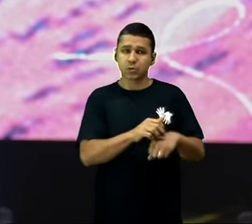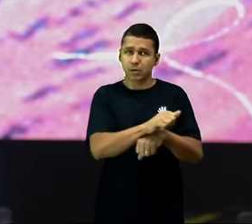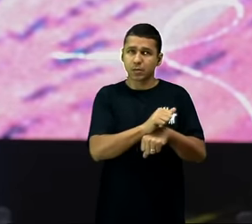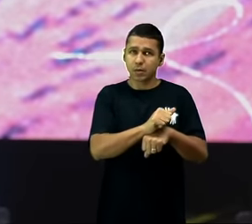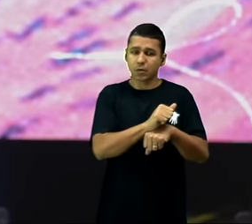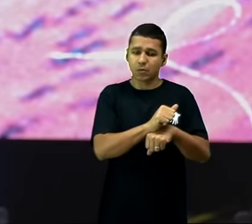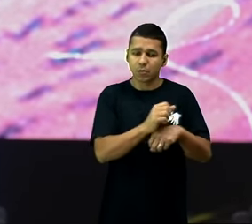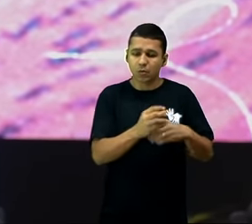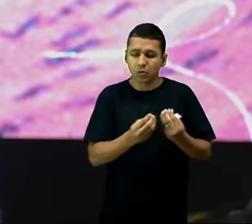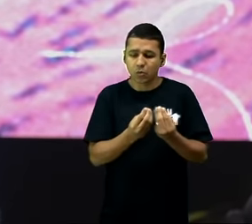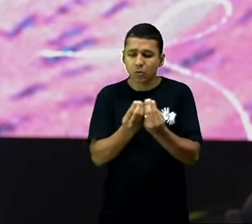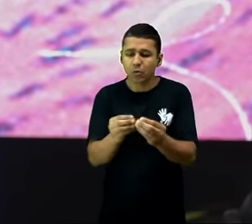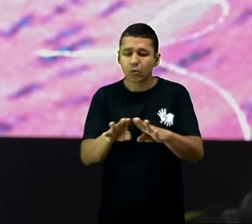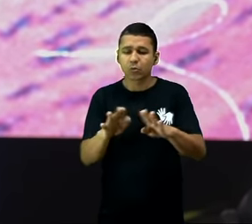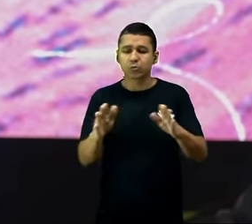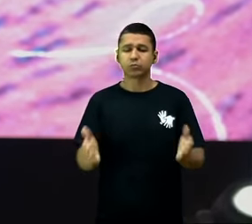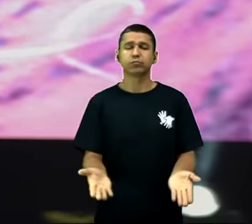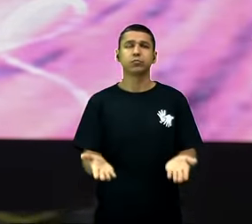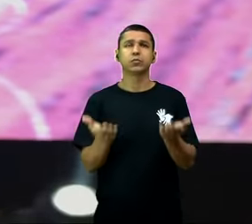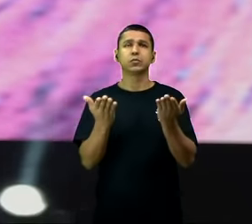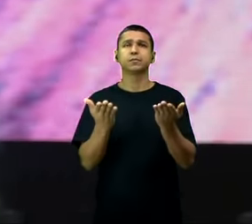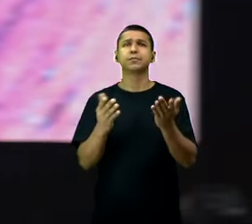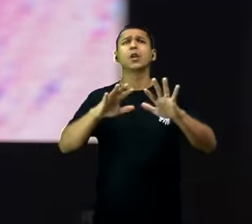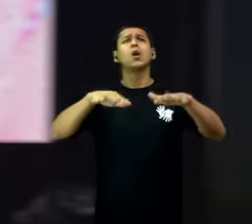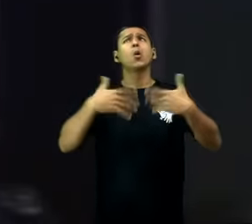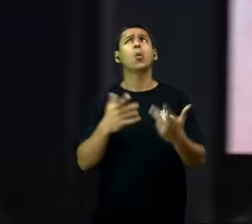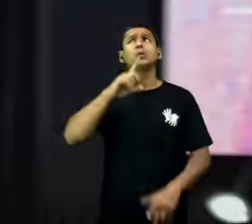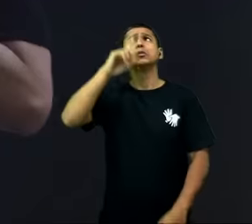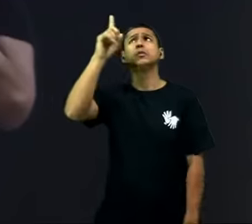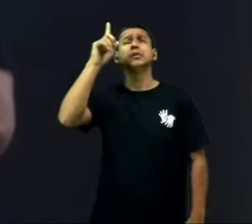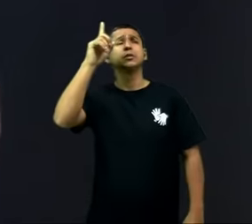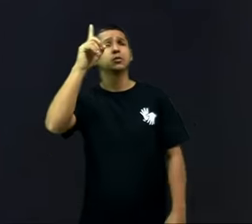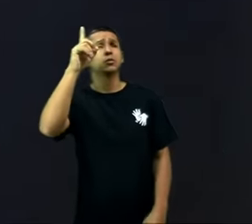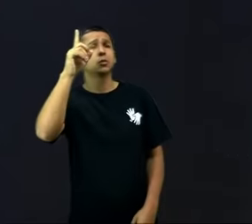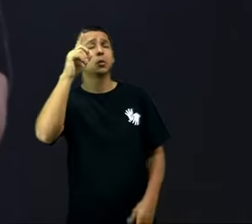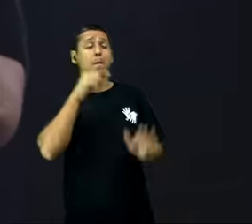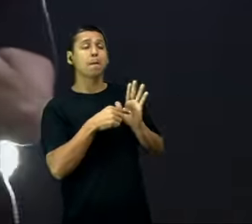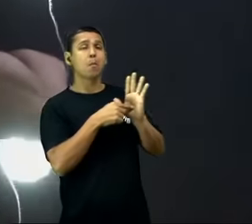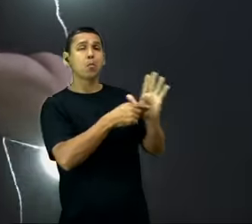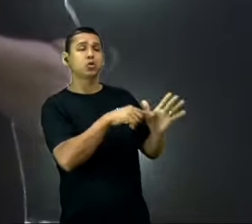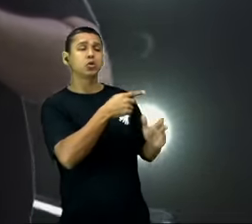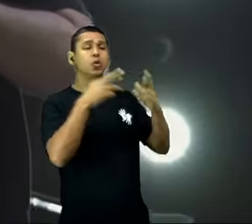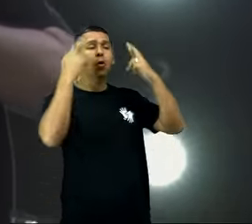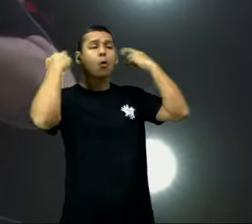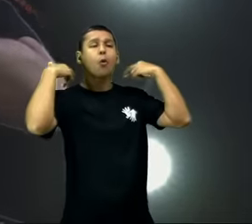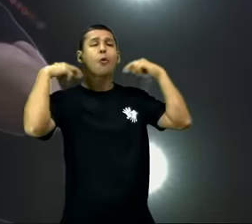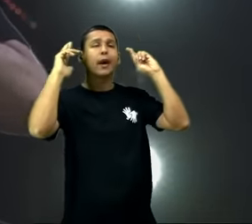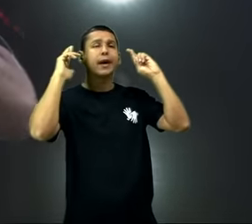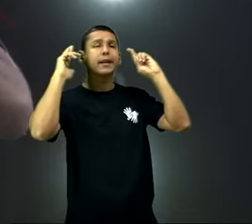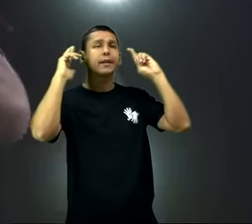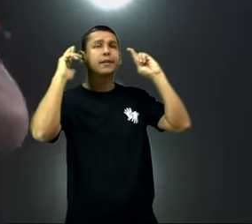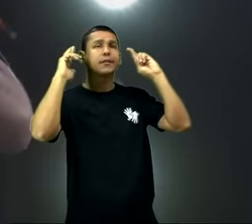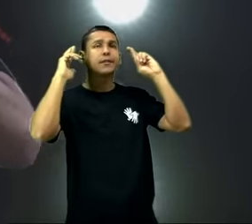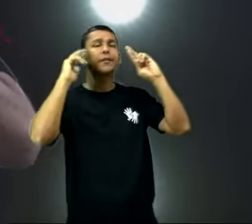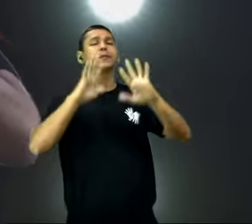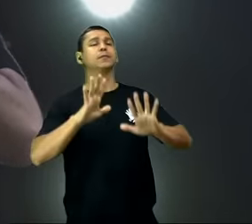comigo aqui? Quando que Deus deu acesso à provisão? Quando o coração de Abraão foi para o